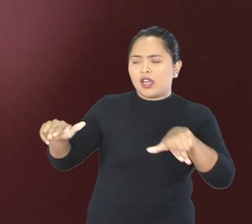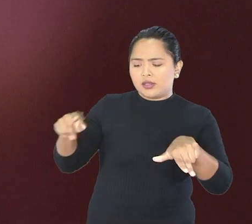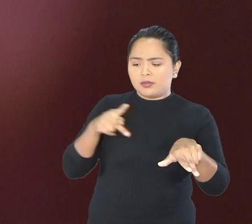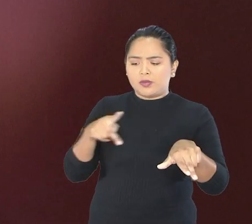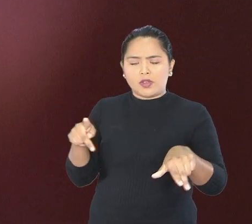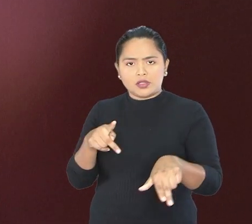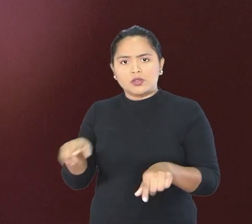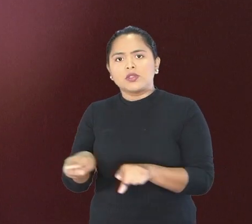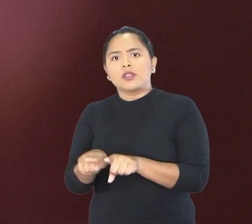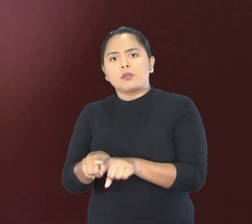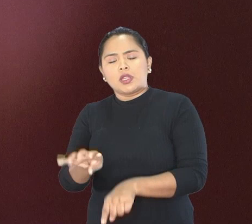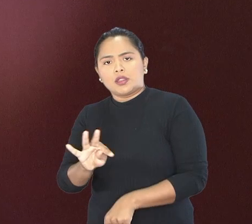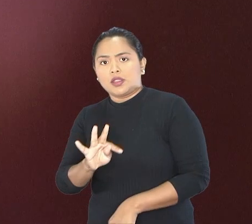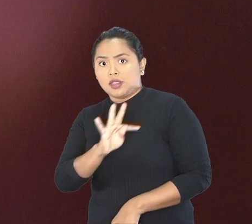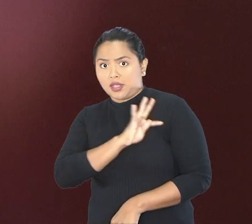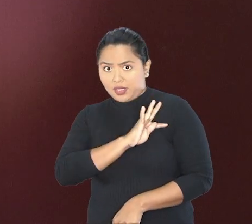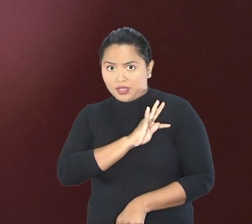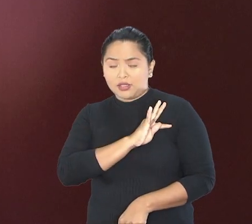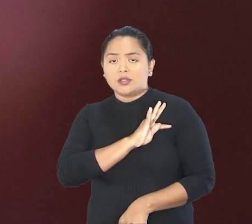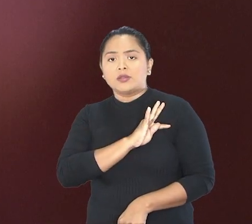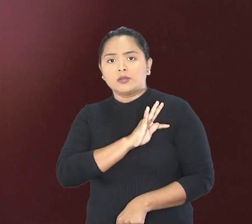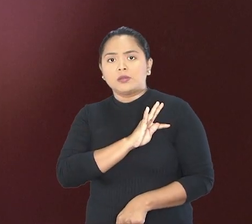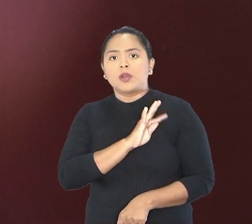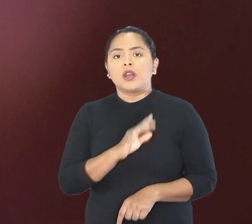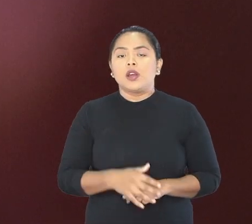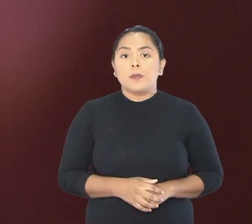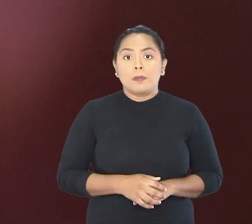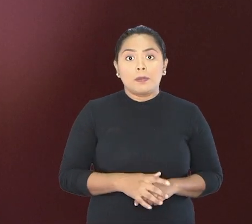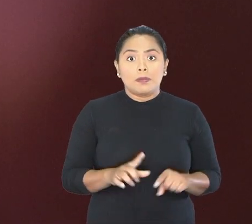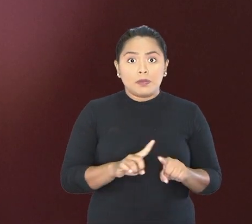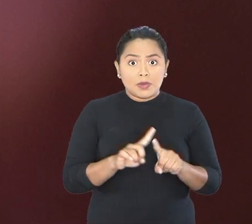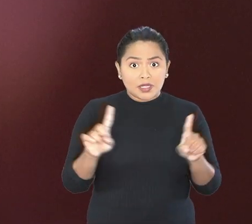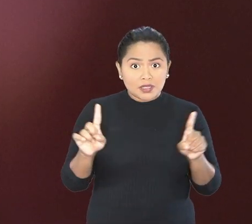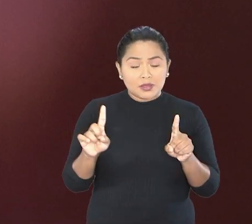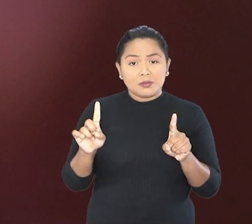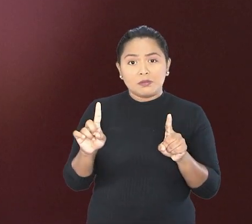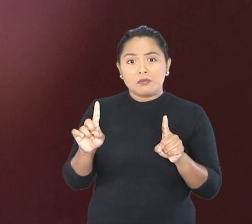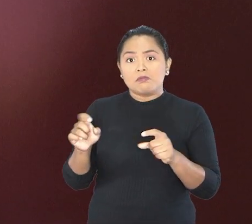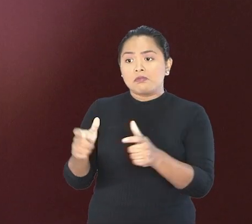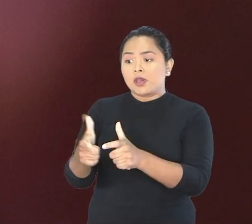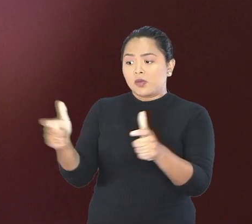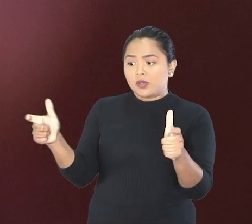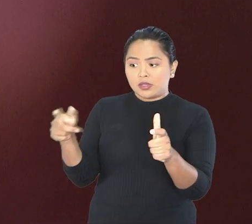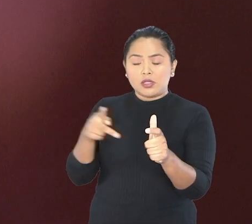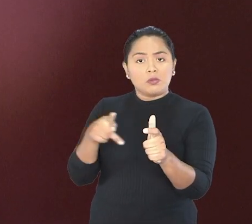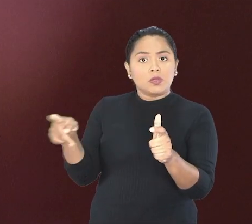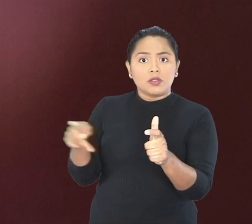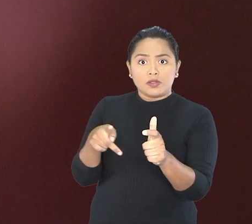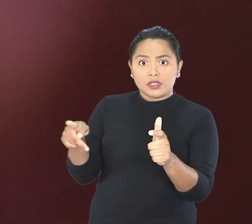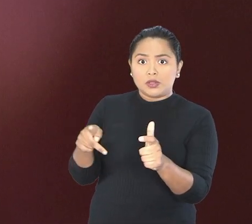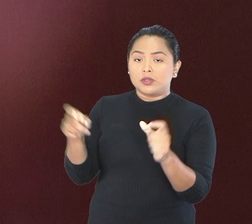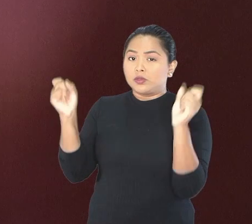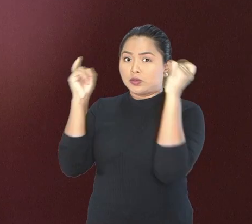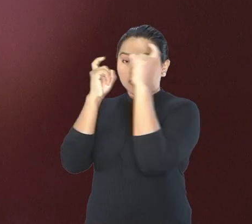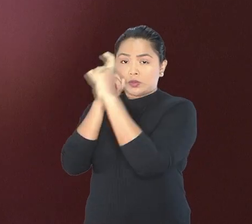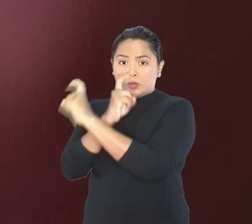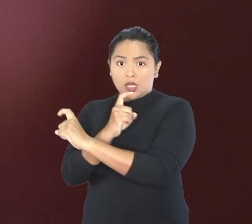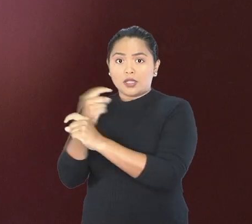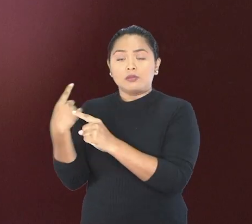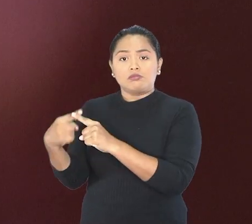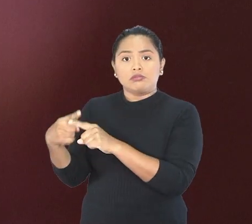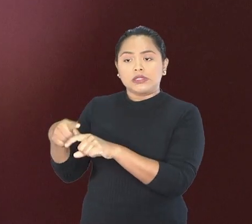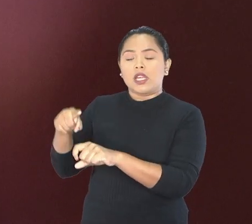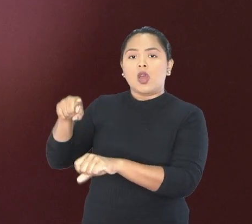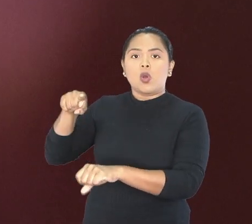gente ainda tem uma dificuldade de atendimento era justamente o público docente, por conta da carga horária de aula. E,